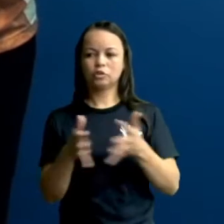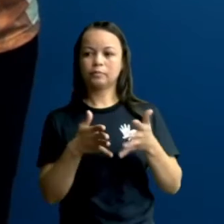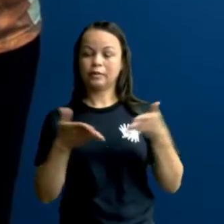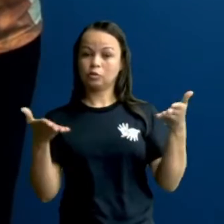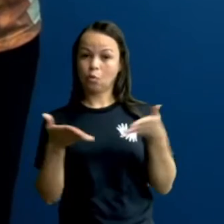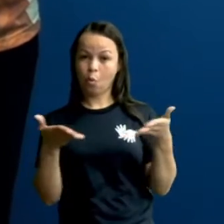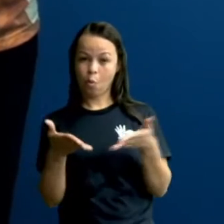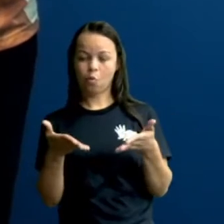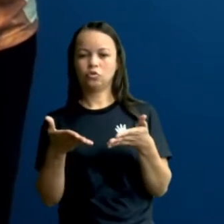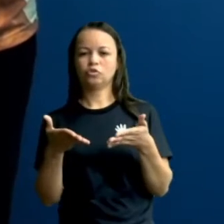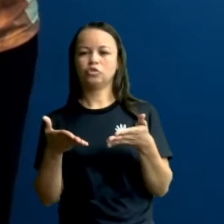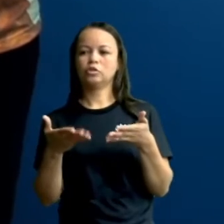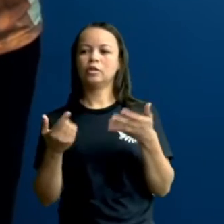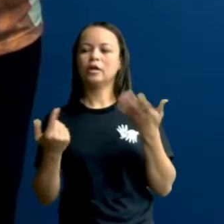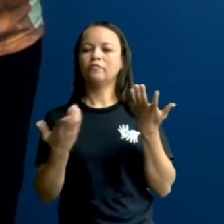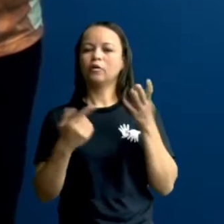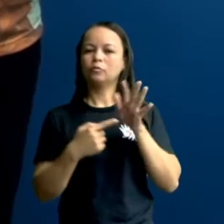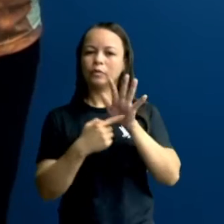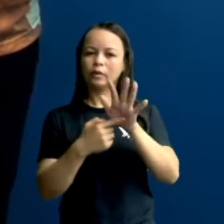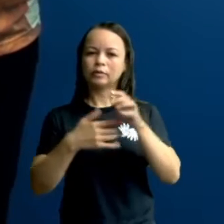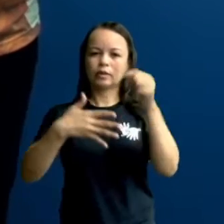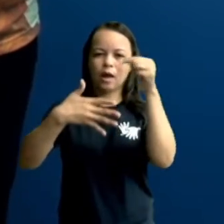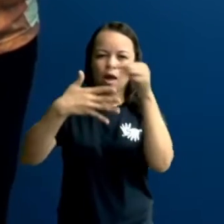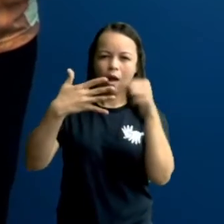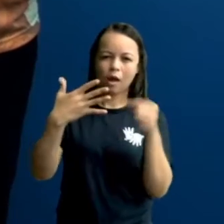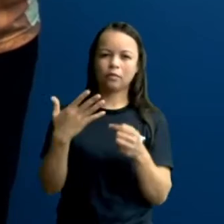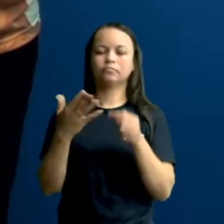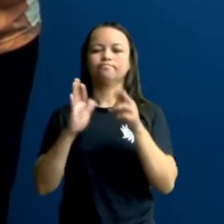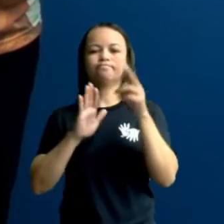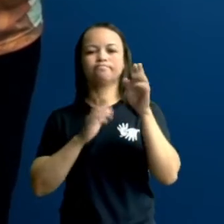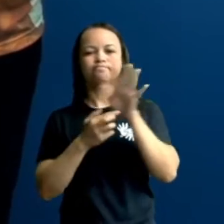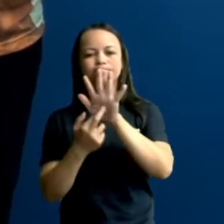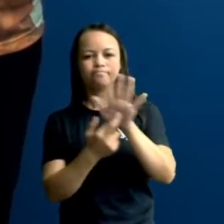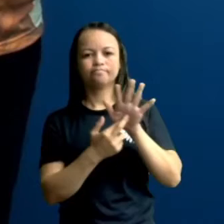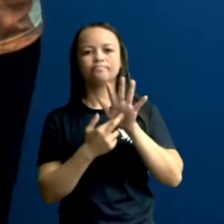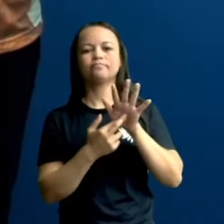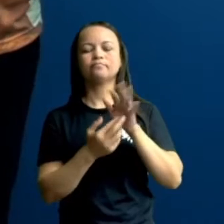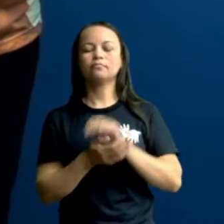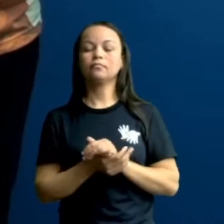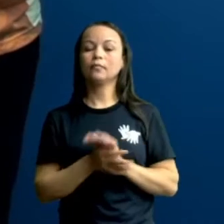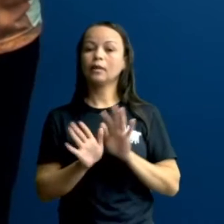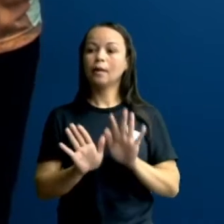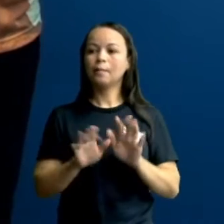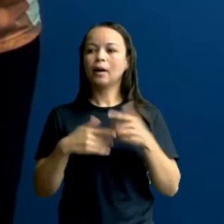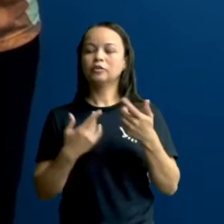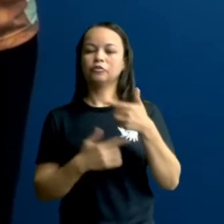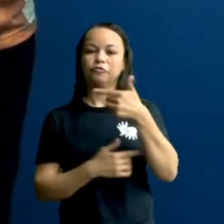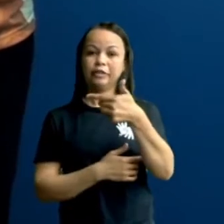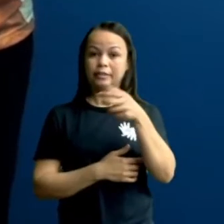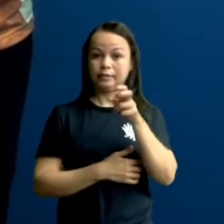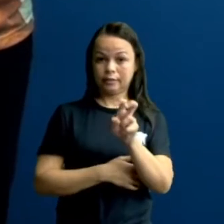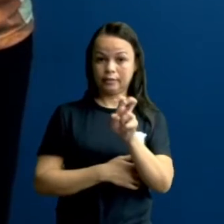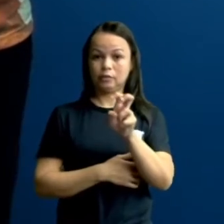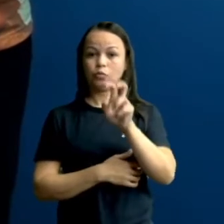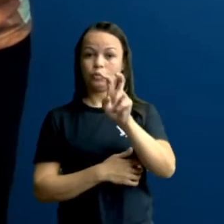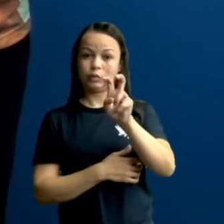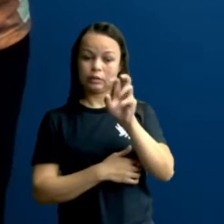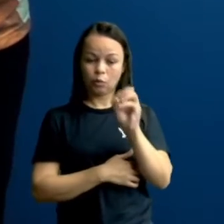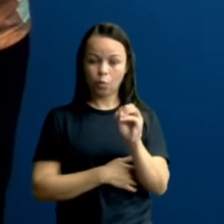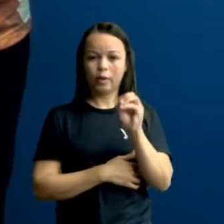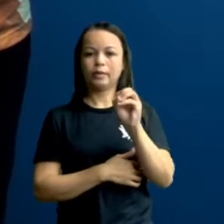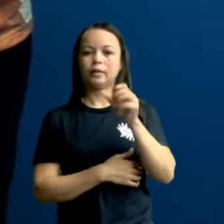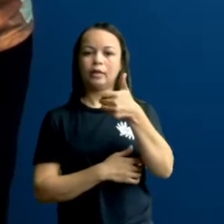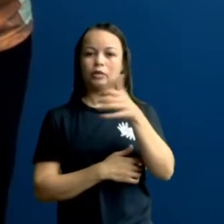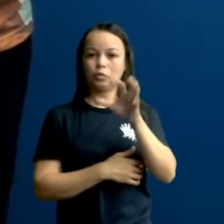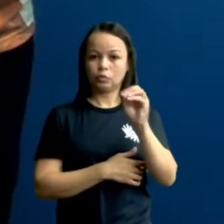tratar hoje especificamente dessas representações. Mais precisamente, o 25%, o 50%